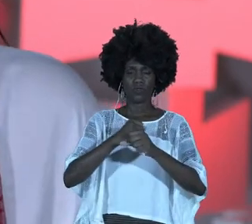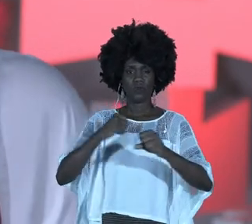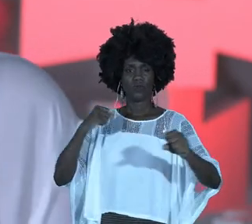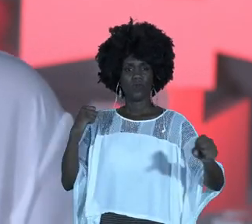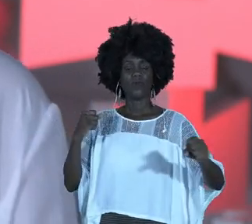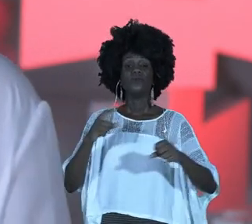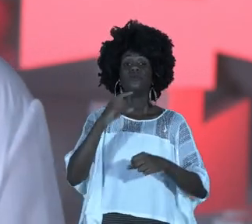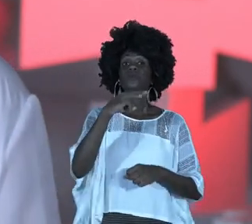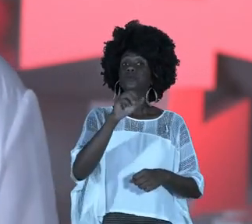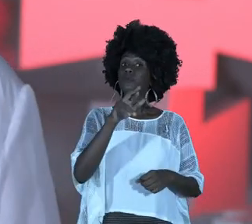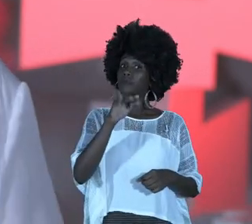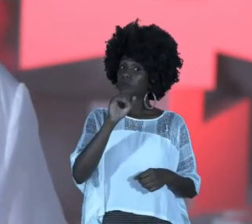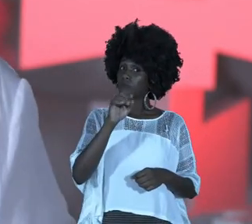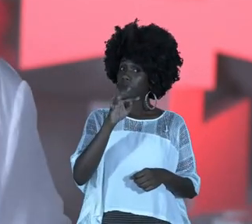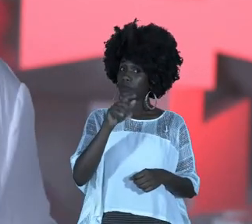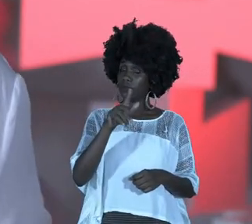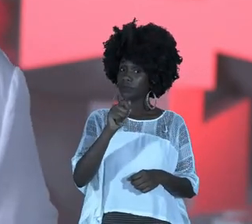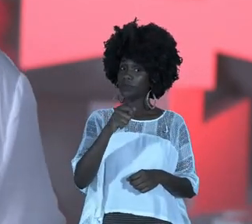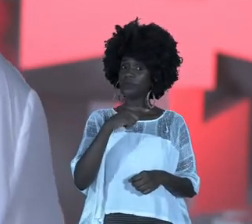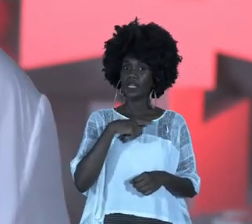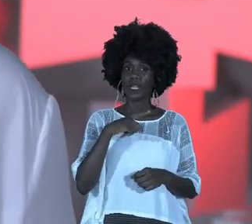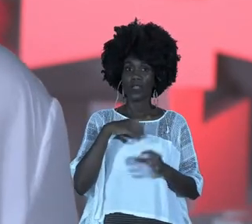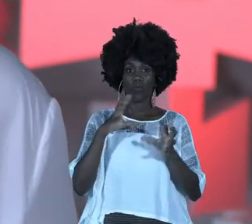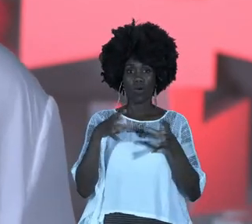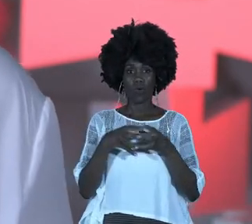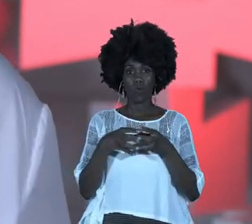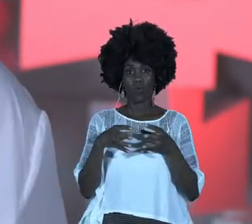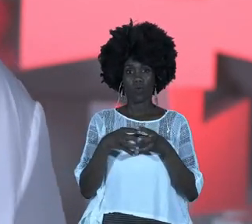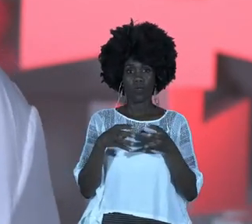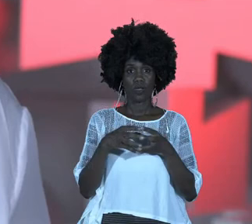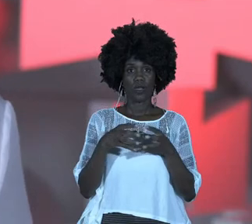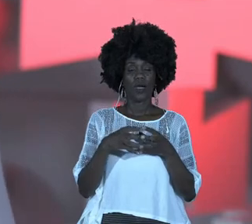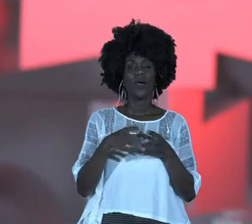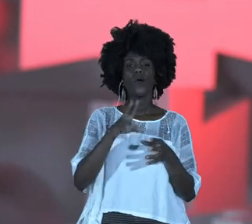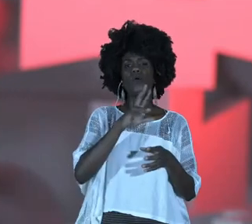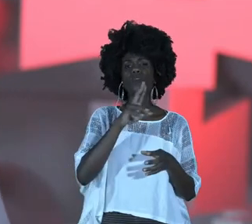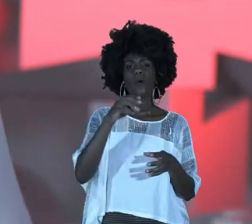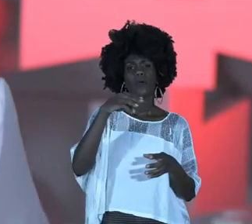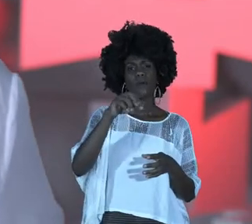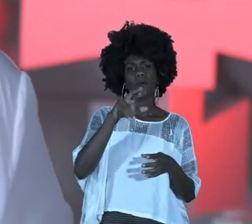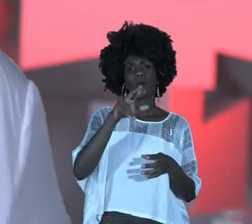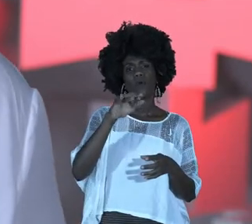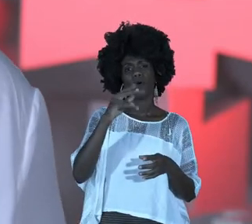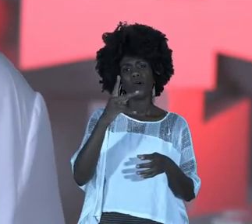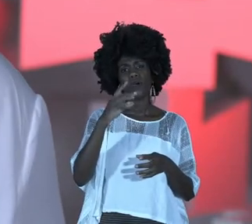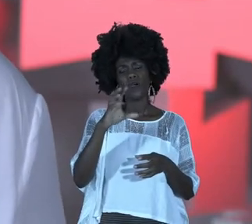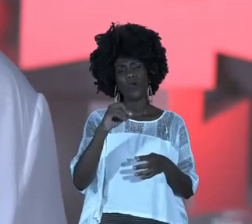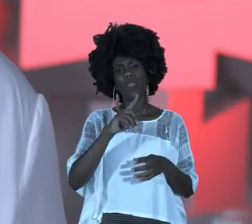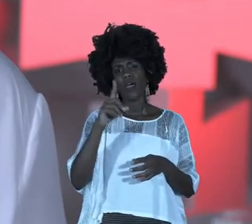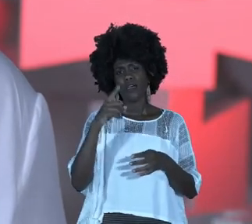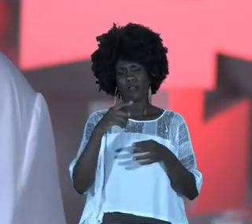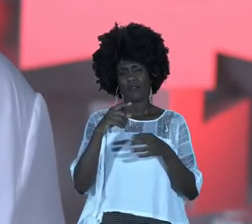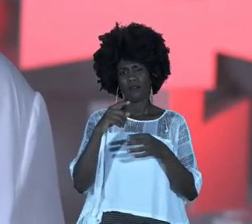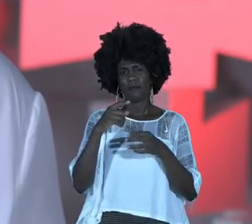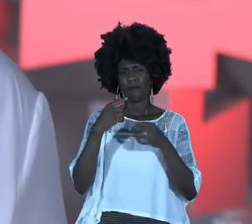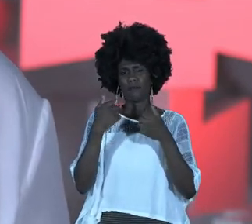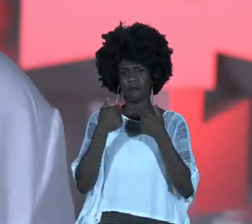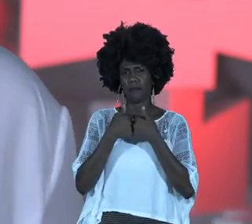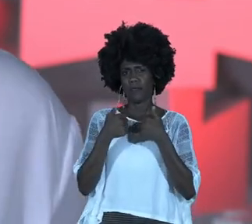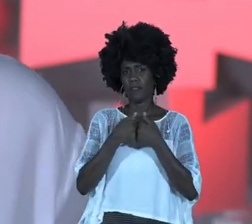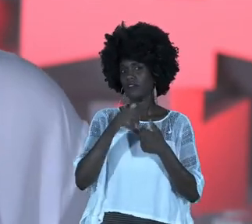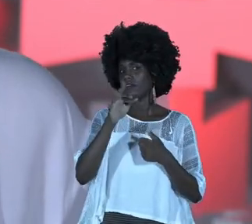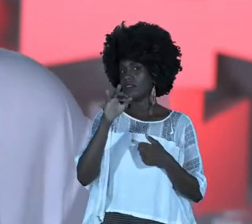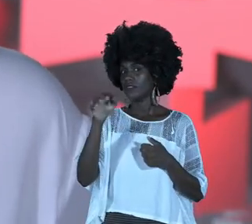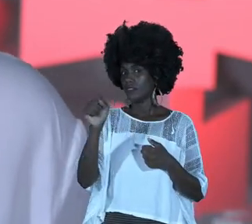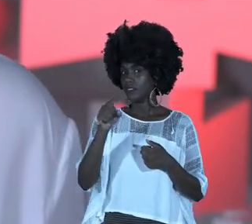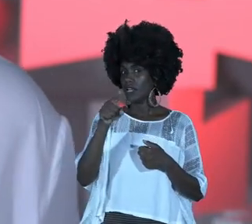Então, Maristela, ela pega uma comunidade chamada Morrinhos, perto de Feira de Santana,